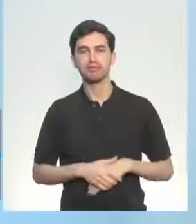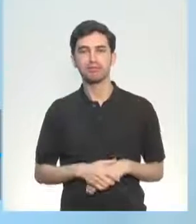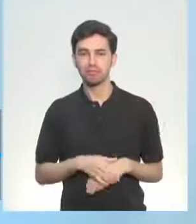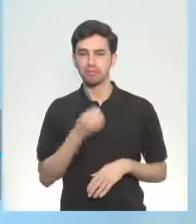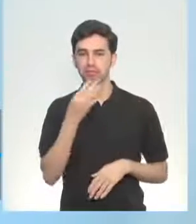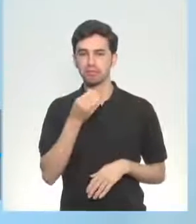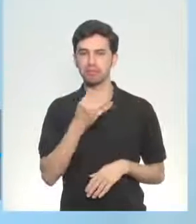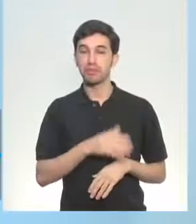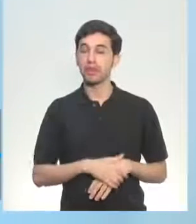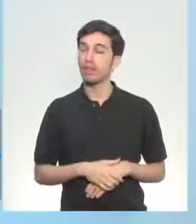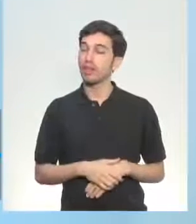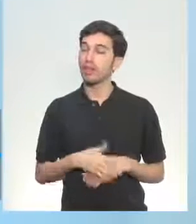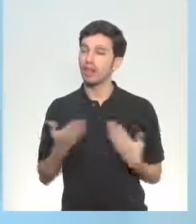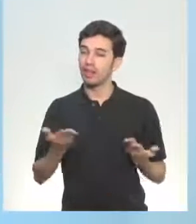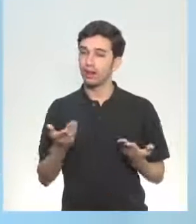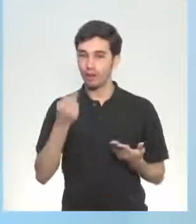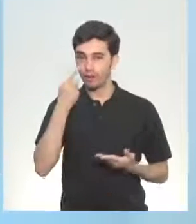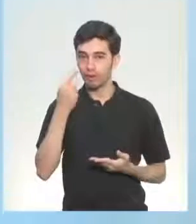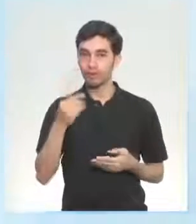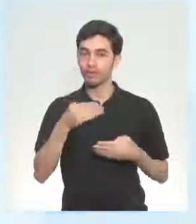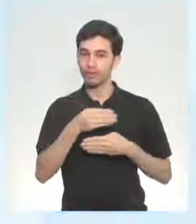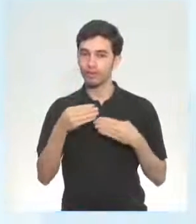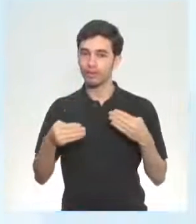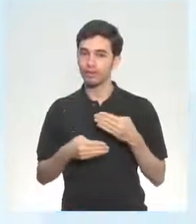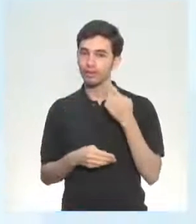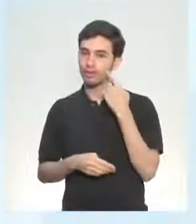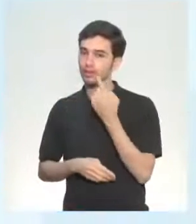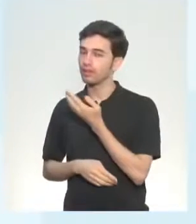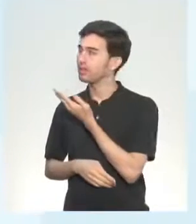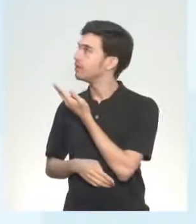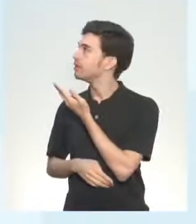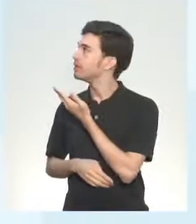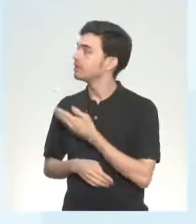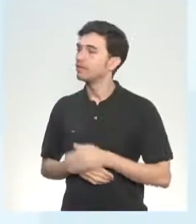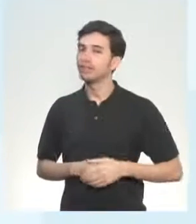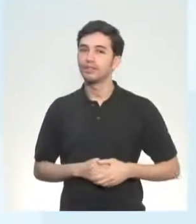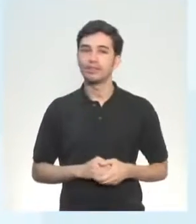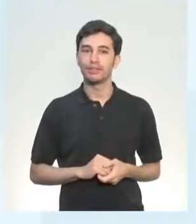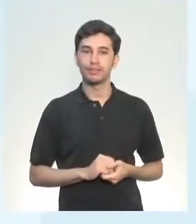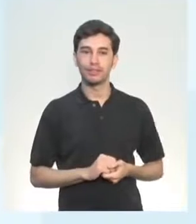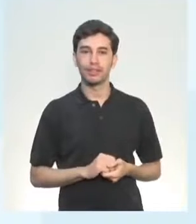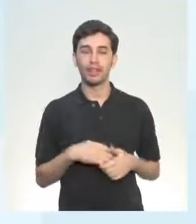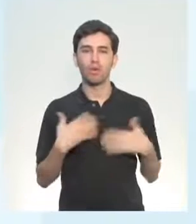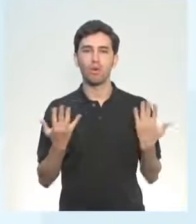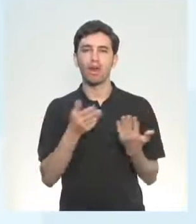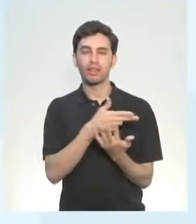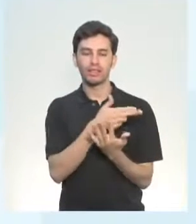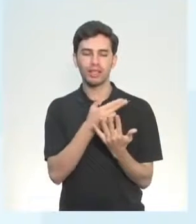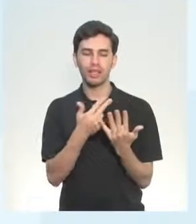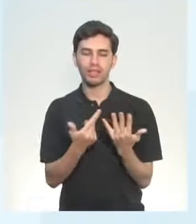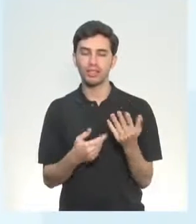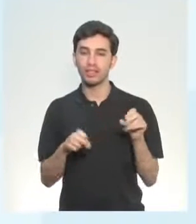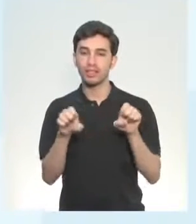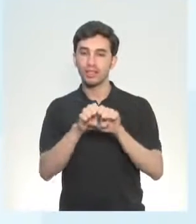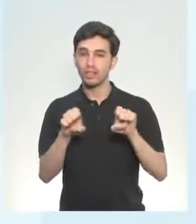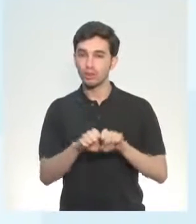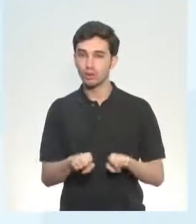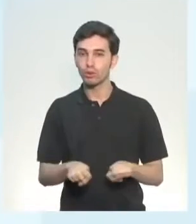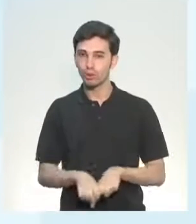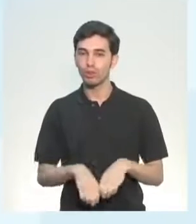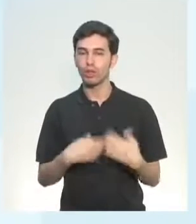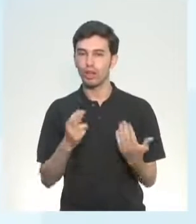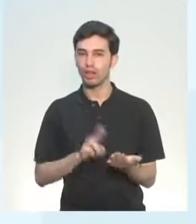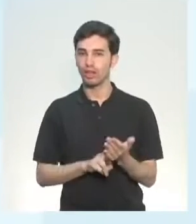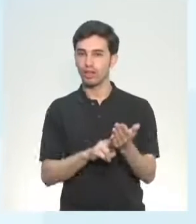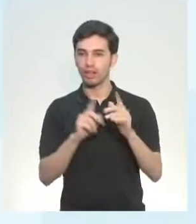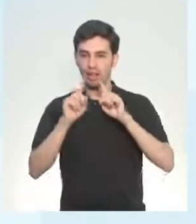Vamos lá, então. Pode colocar para eles, por favor, na tela. Então, vamos ver quais são aí as características, né, a estrutura da carta de